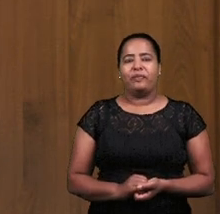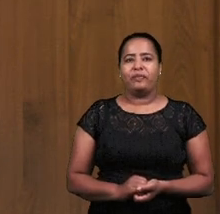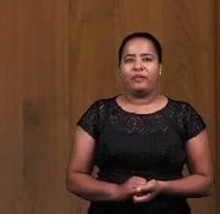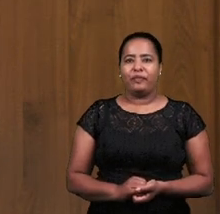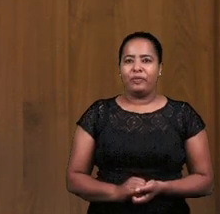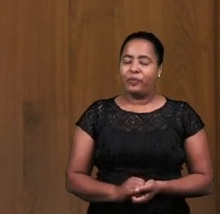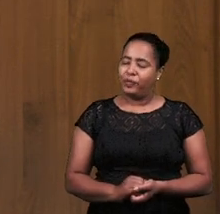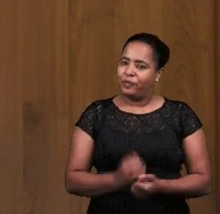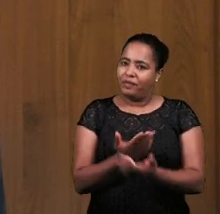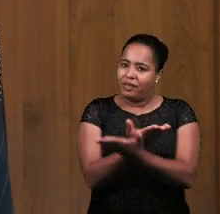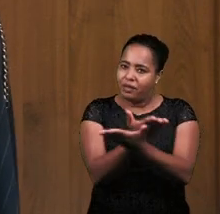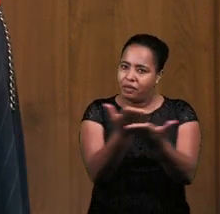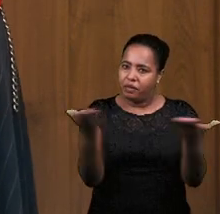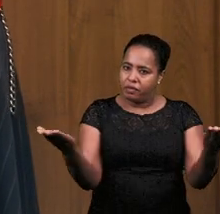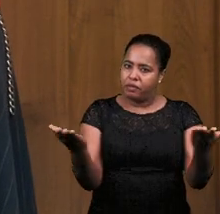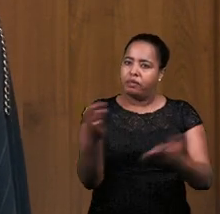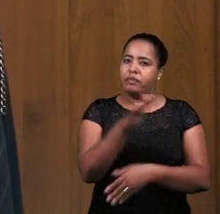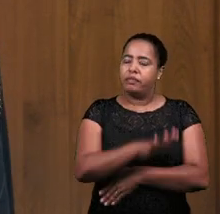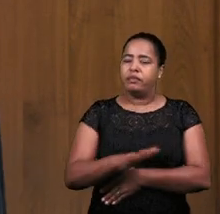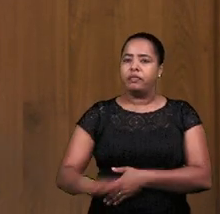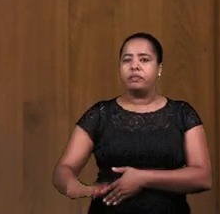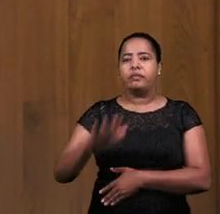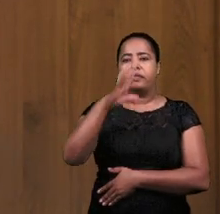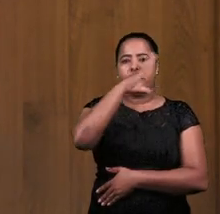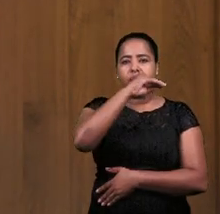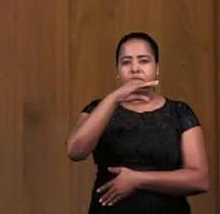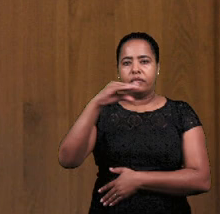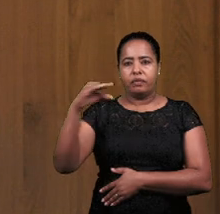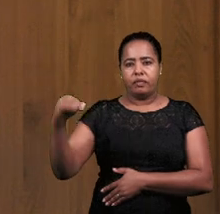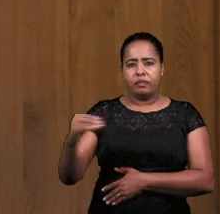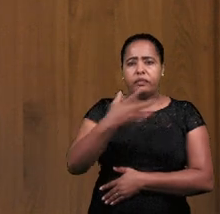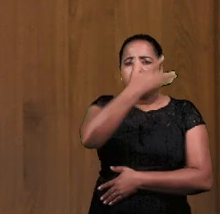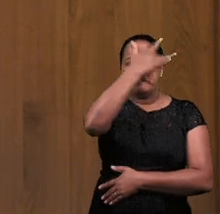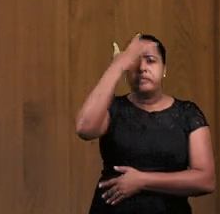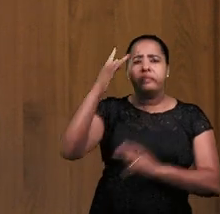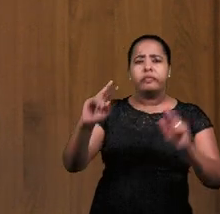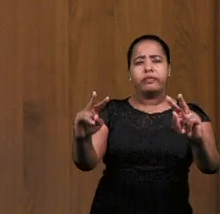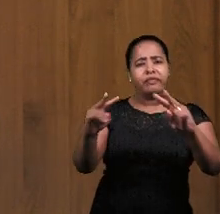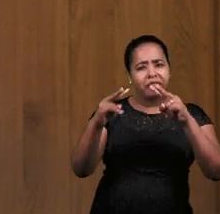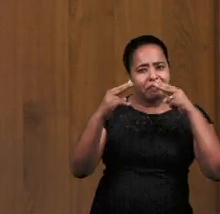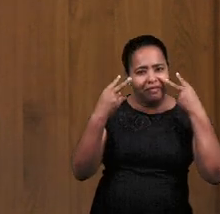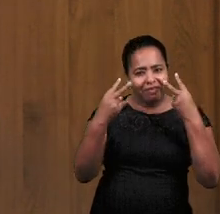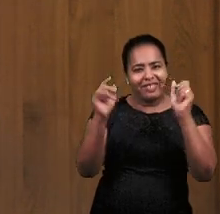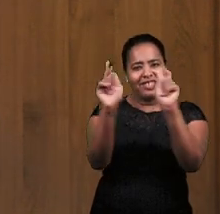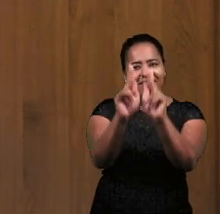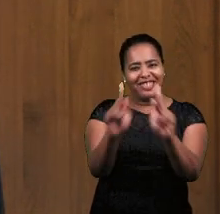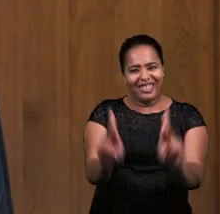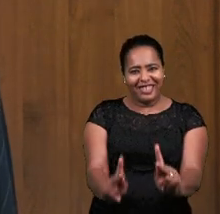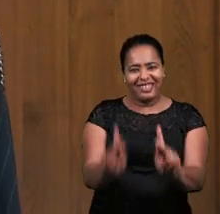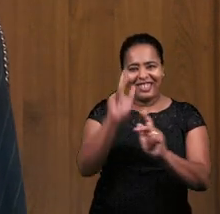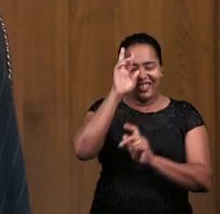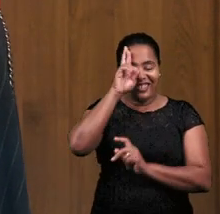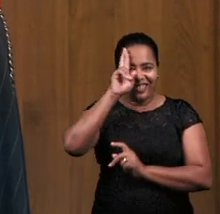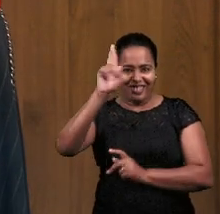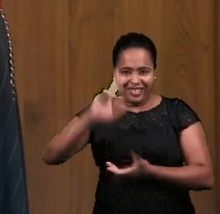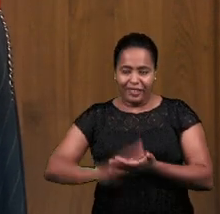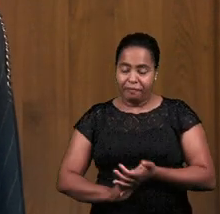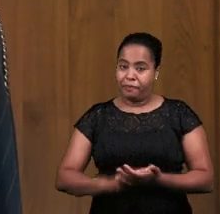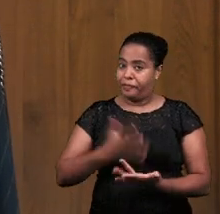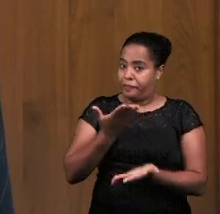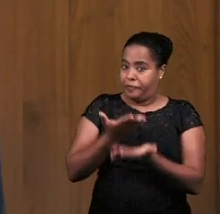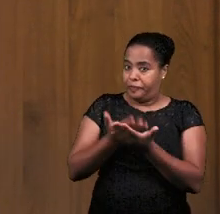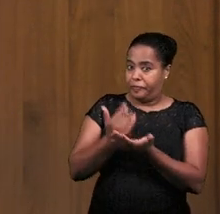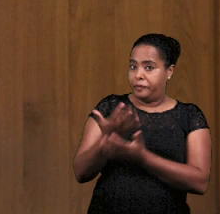Nous saluons les enfants, les adolescents et ceux qui nous entendent dans la paix du Seigneur. Dans l'étude